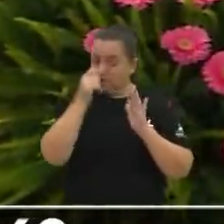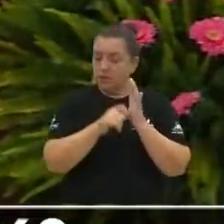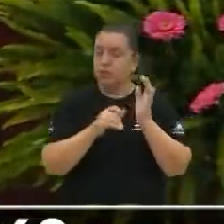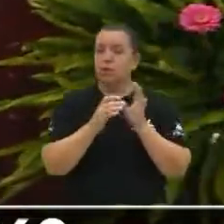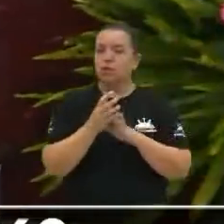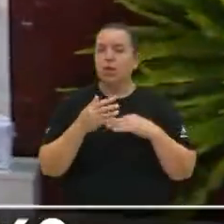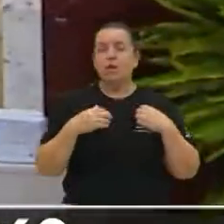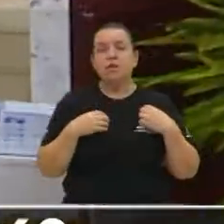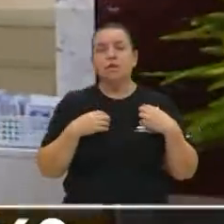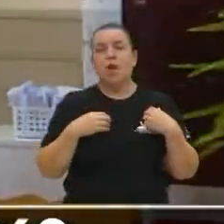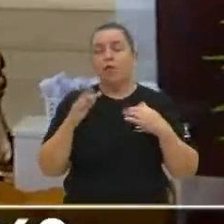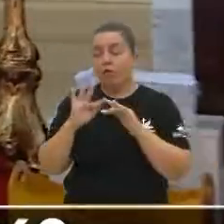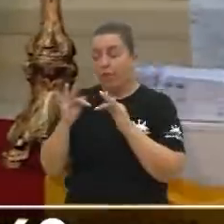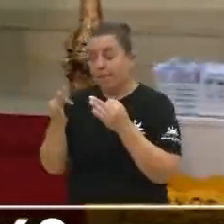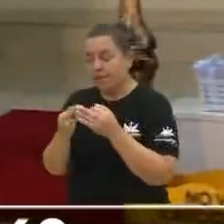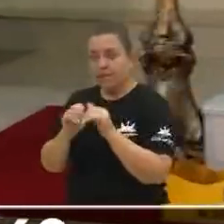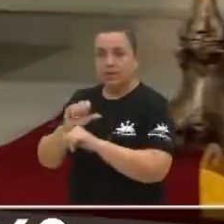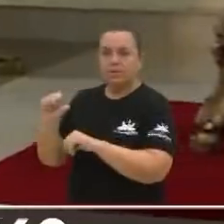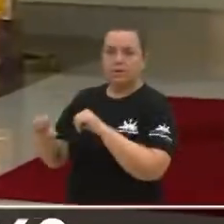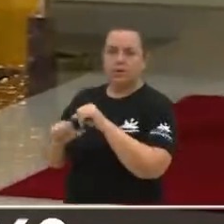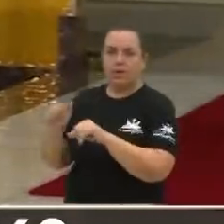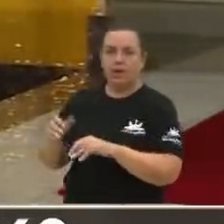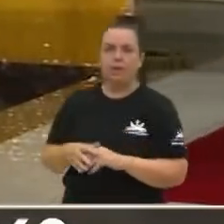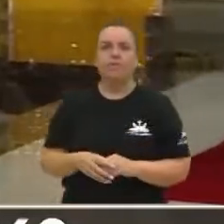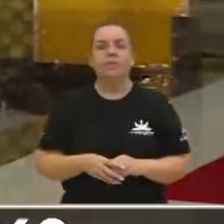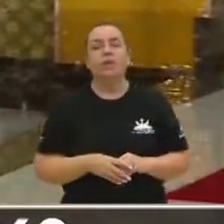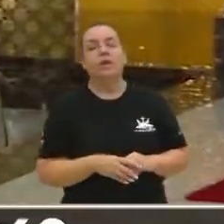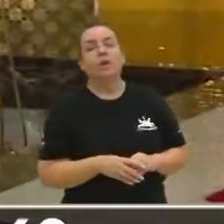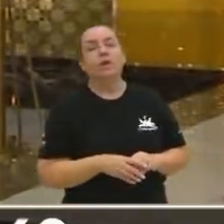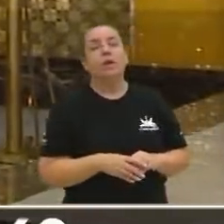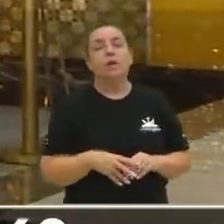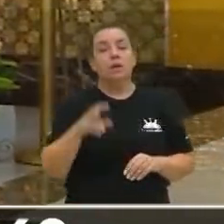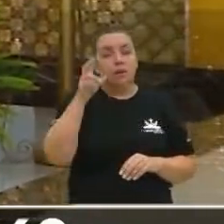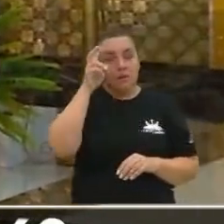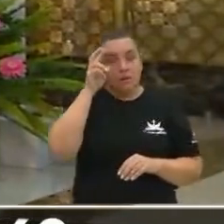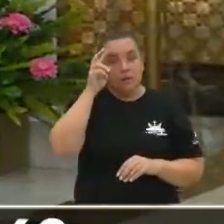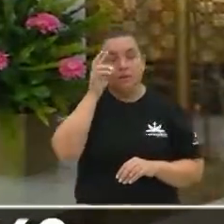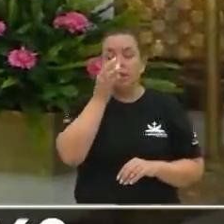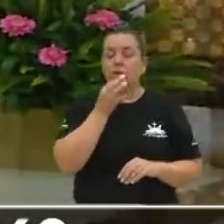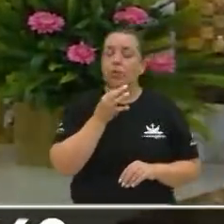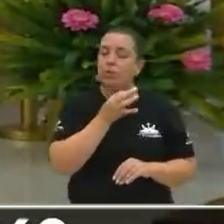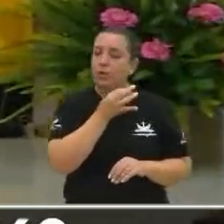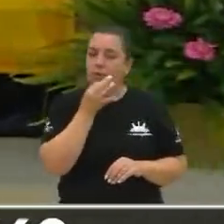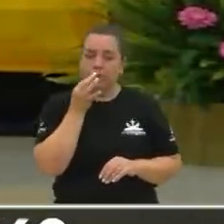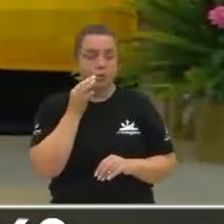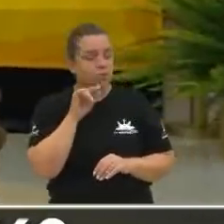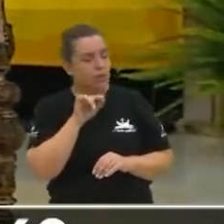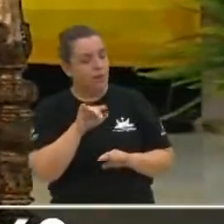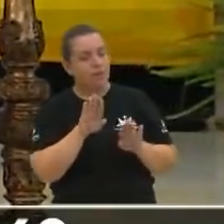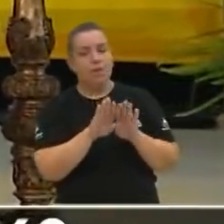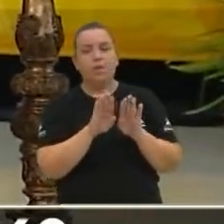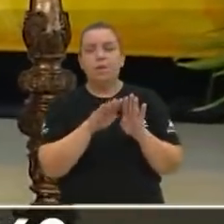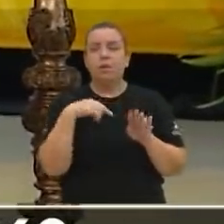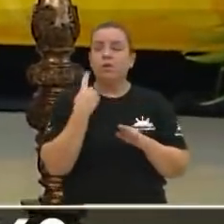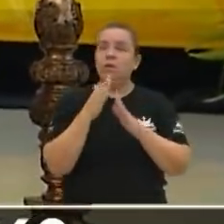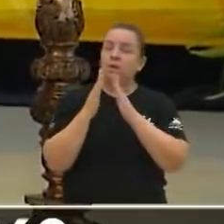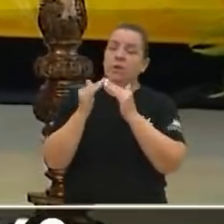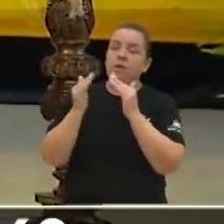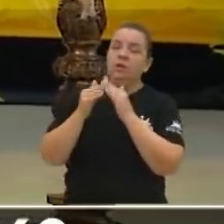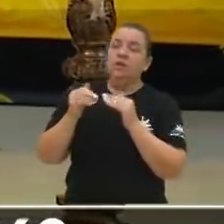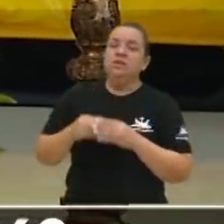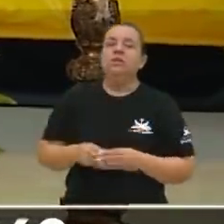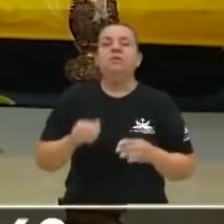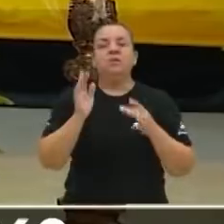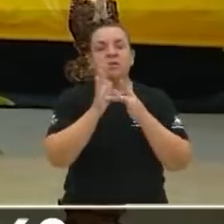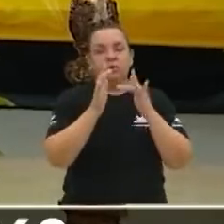santas Chagas restaurar e a família a quinta-feira onde nós estamos pedindo